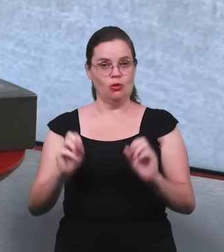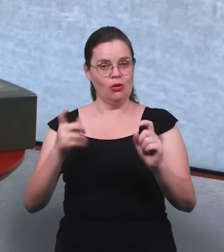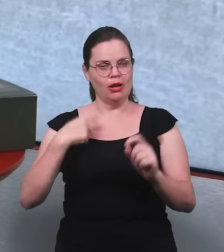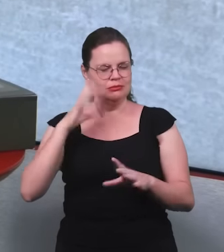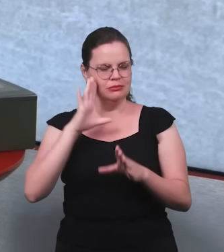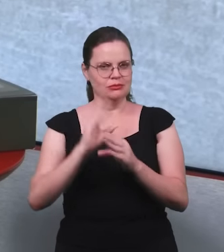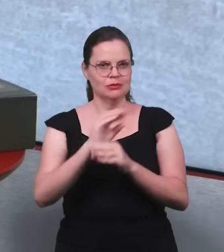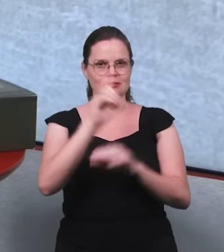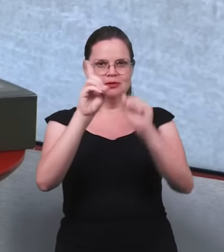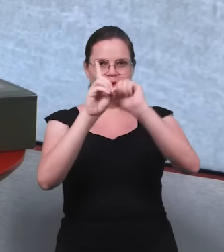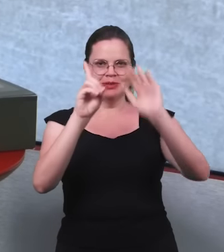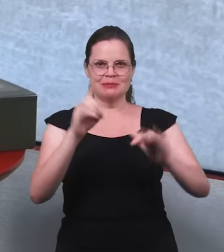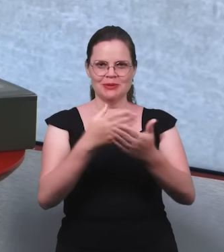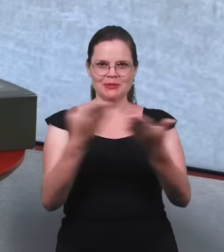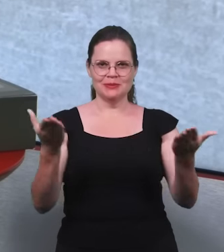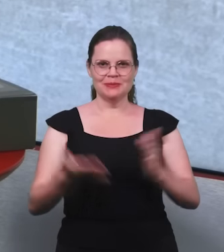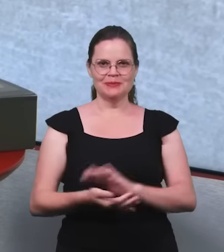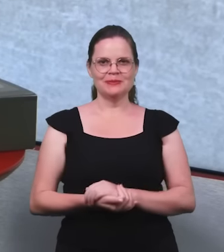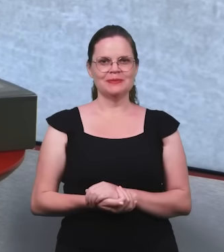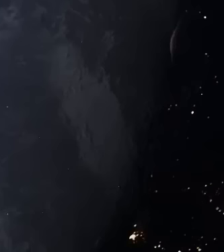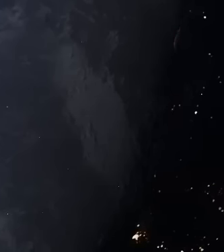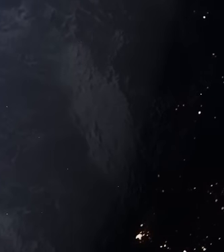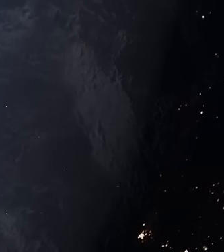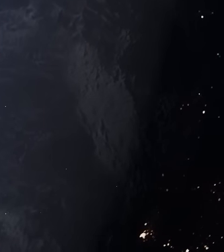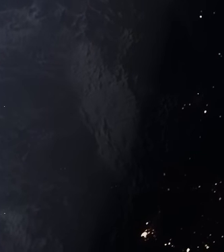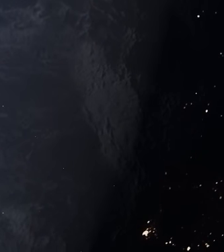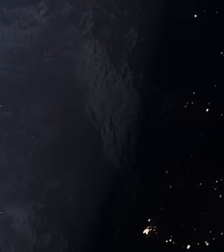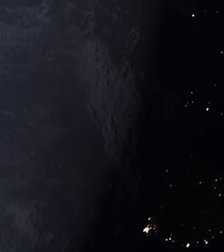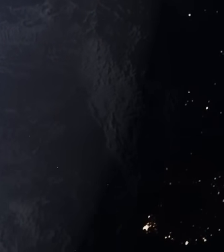Deus então abençoe, com a paz do Senhor Jesus.